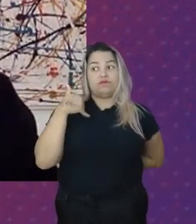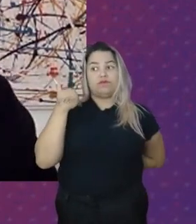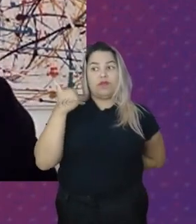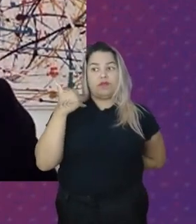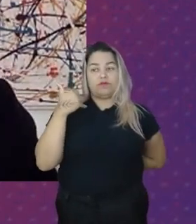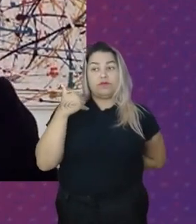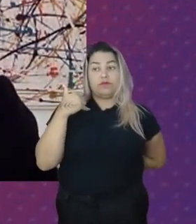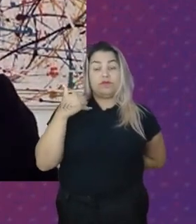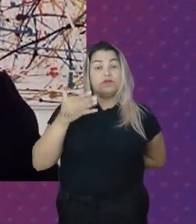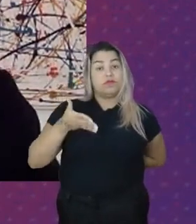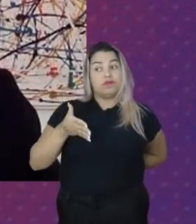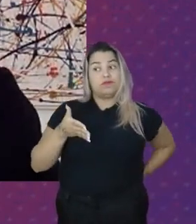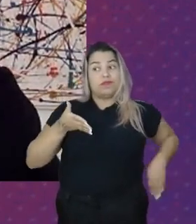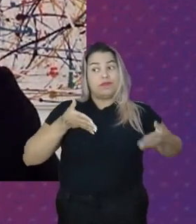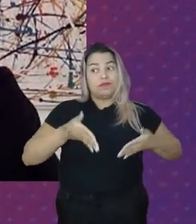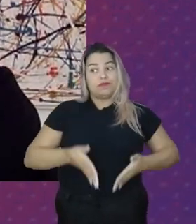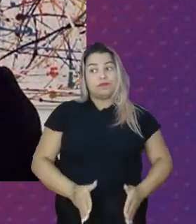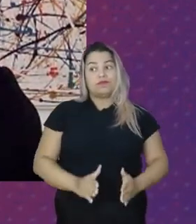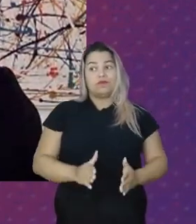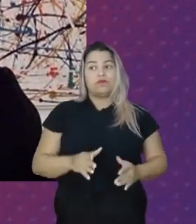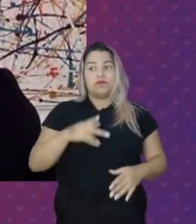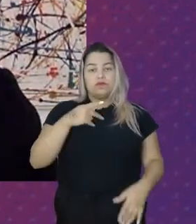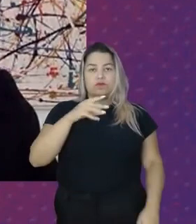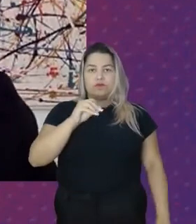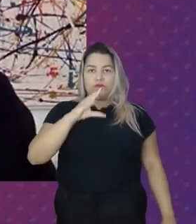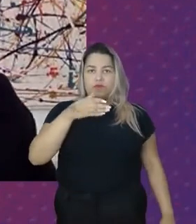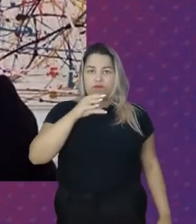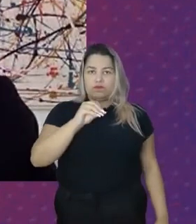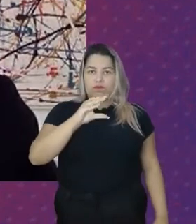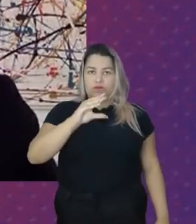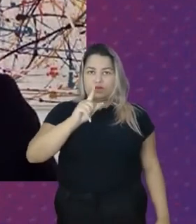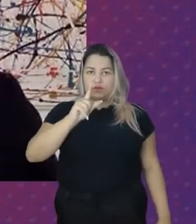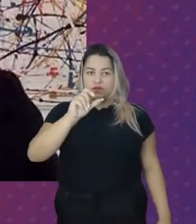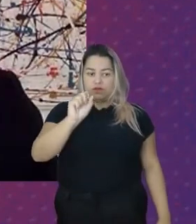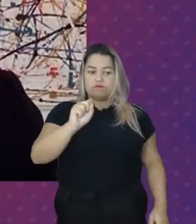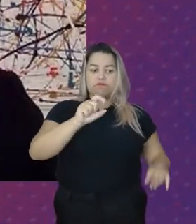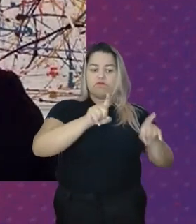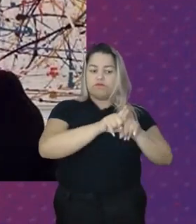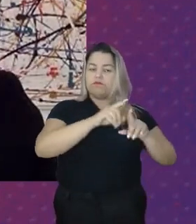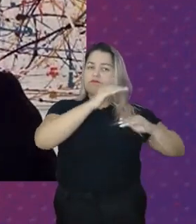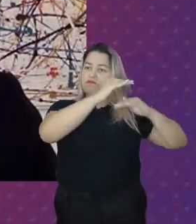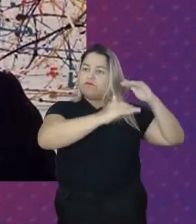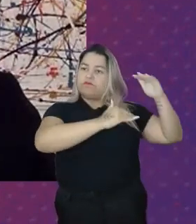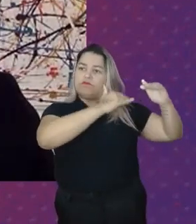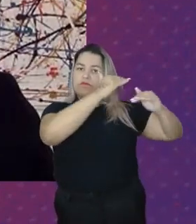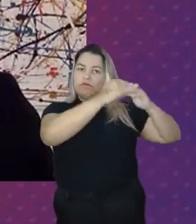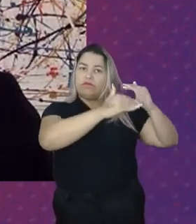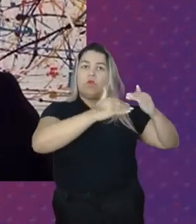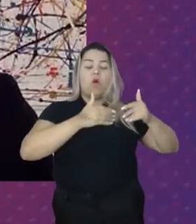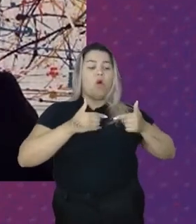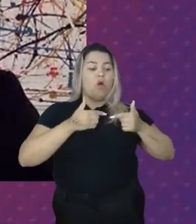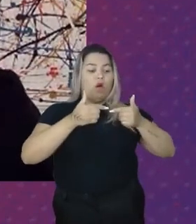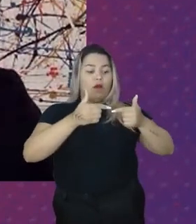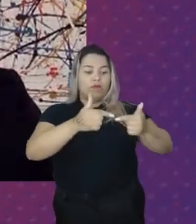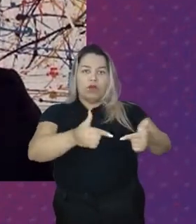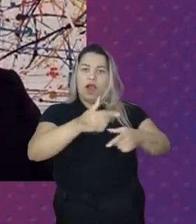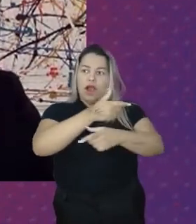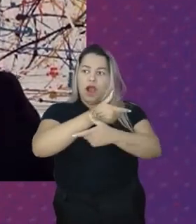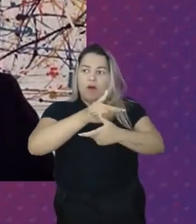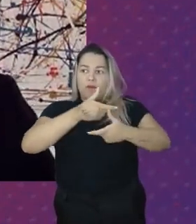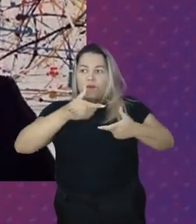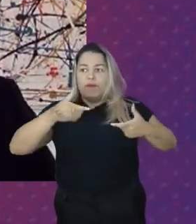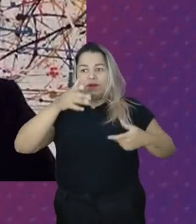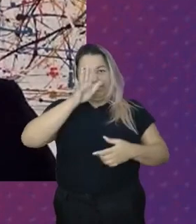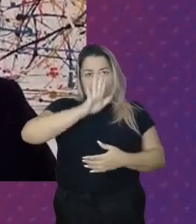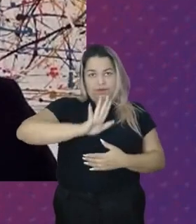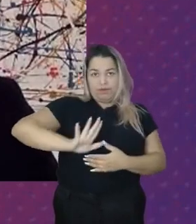idade. Nascida na cidade de Poços de Caldas, ela desempenhou uma militância de abrangência